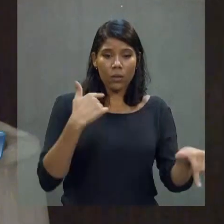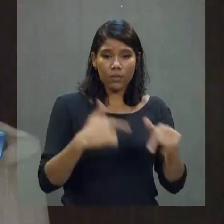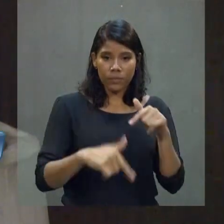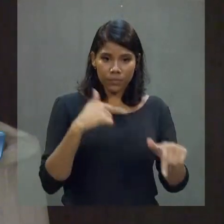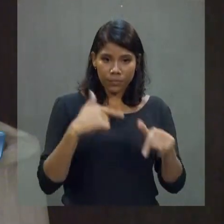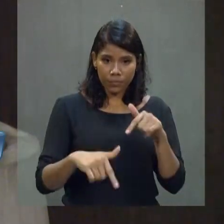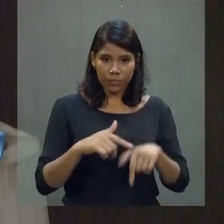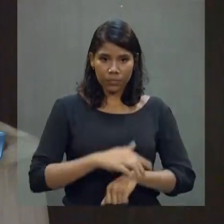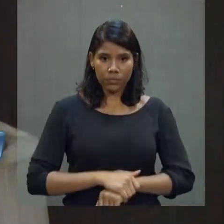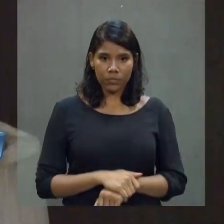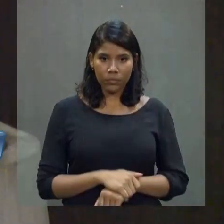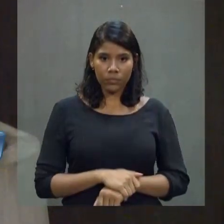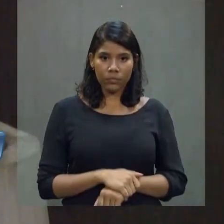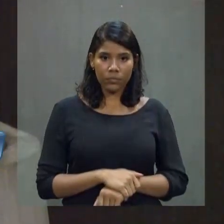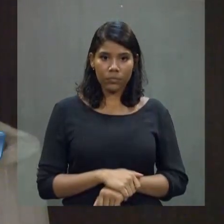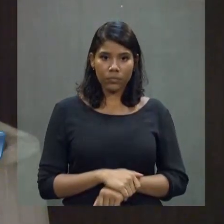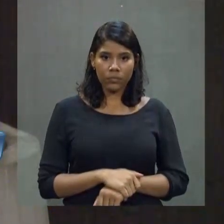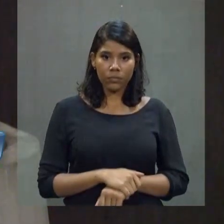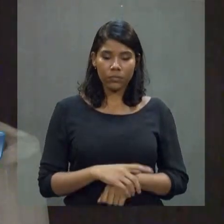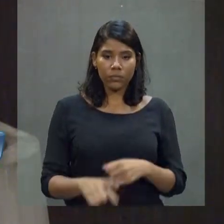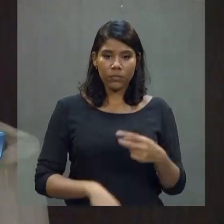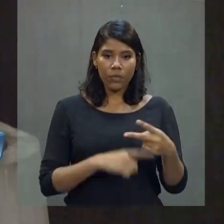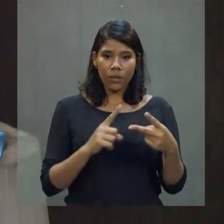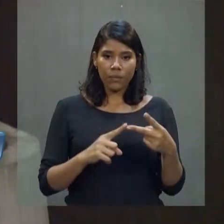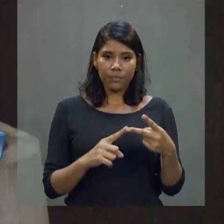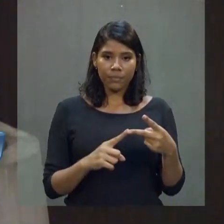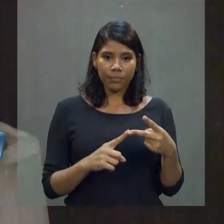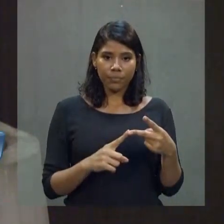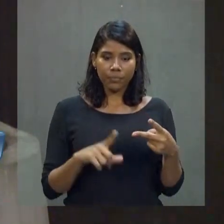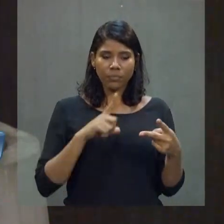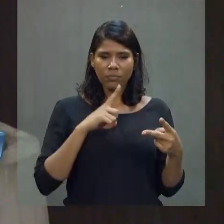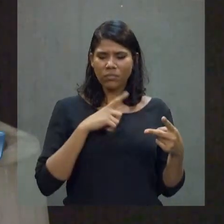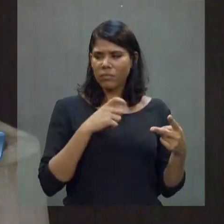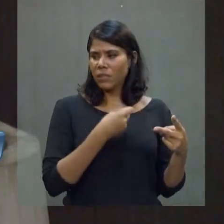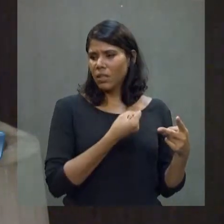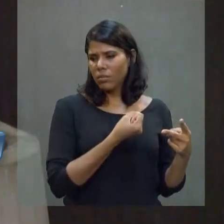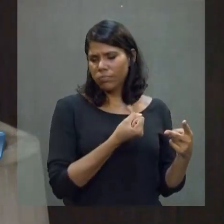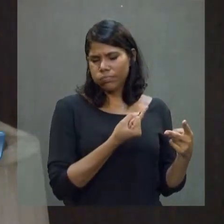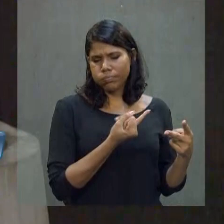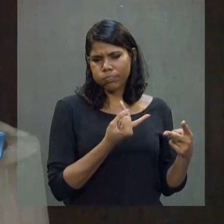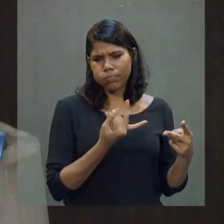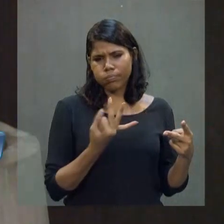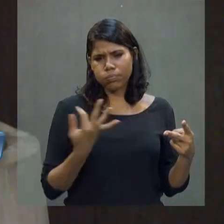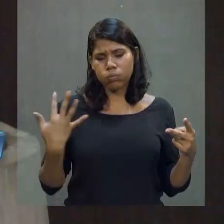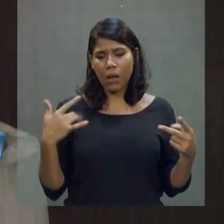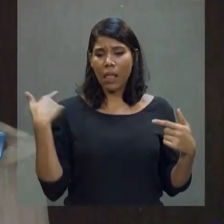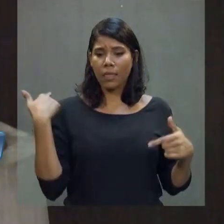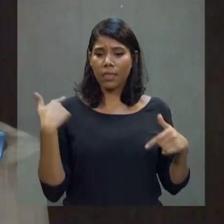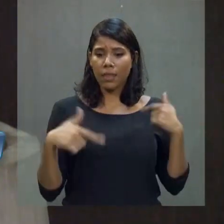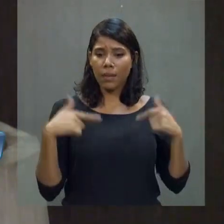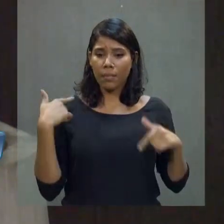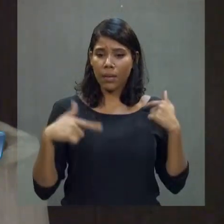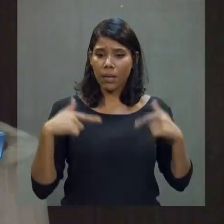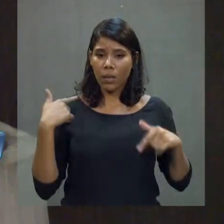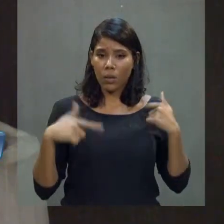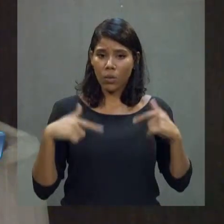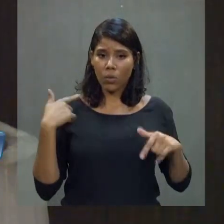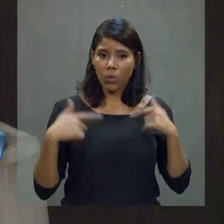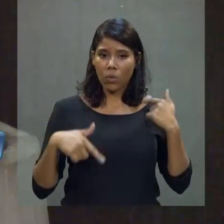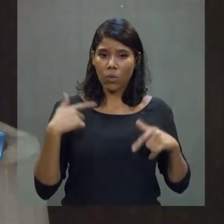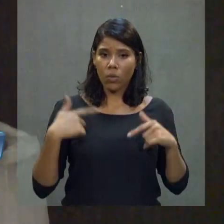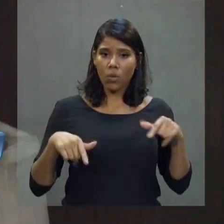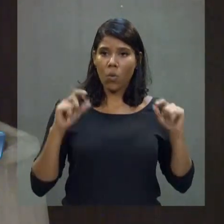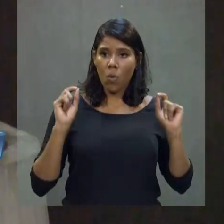proteger o emprego, há milhares de trabalhadores sob ameaça